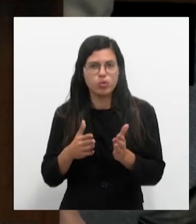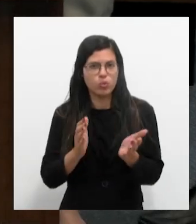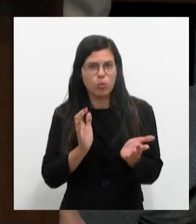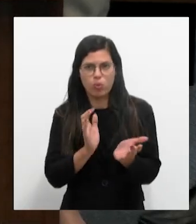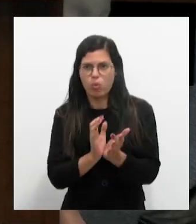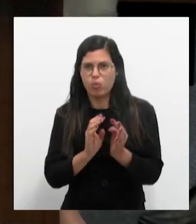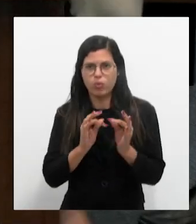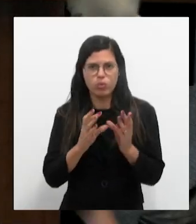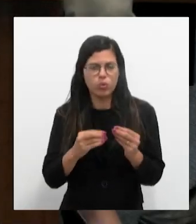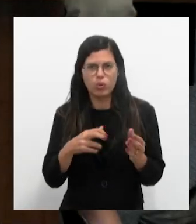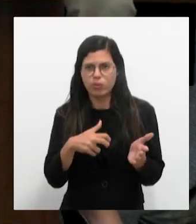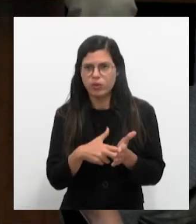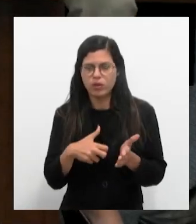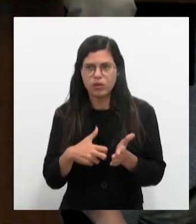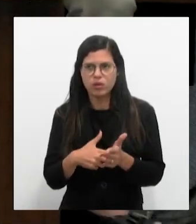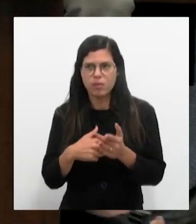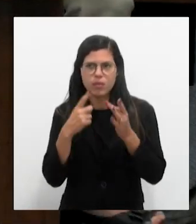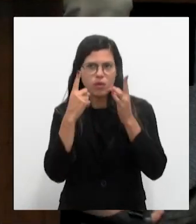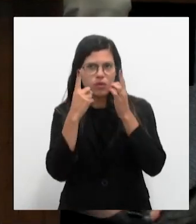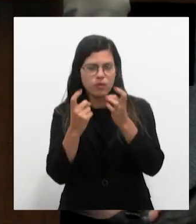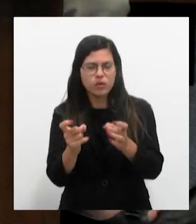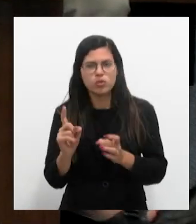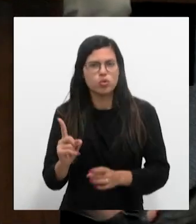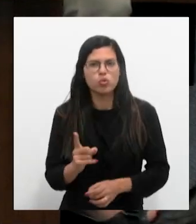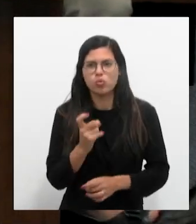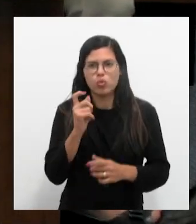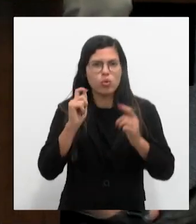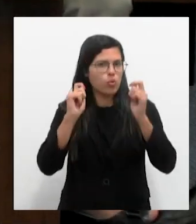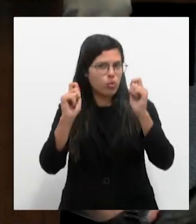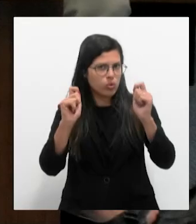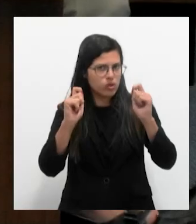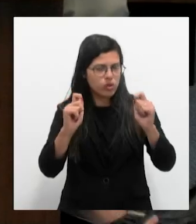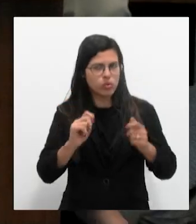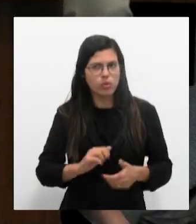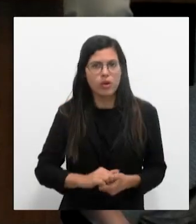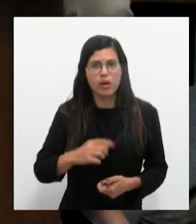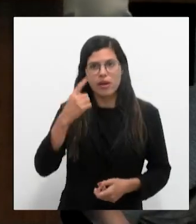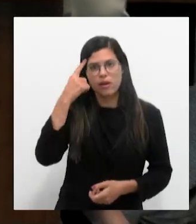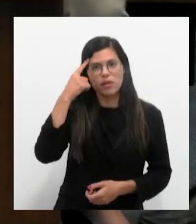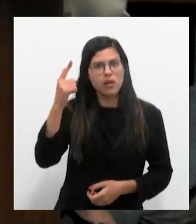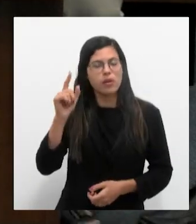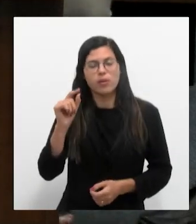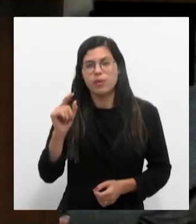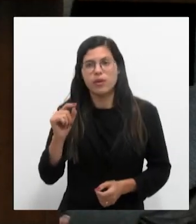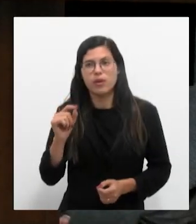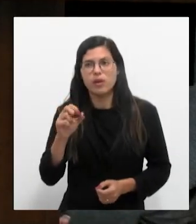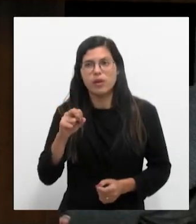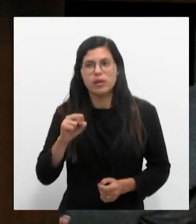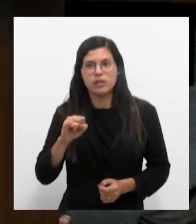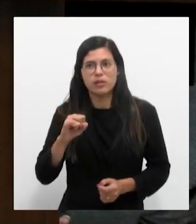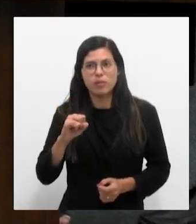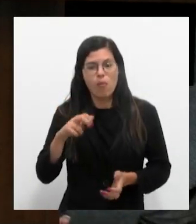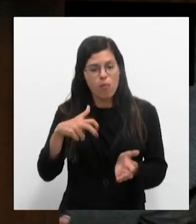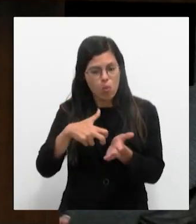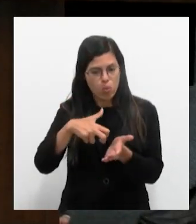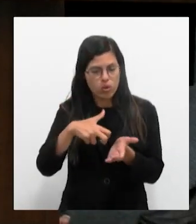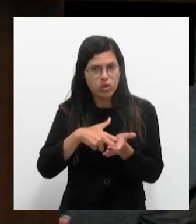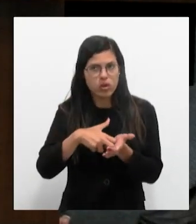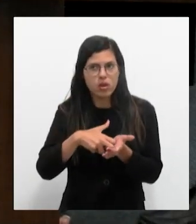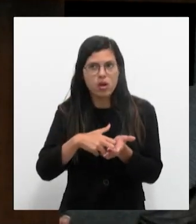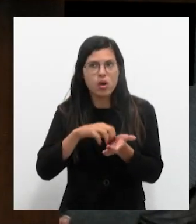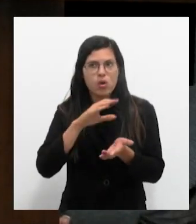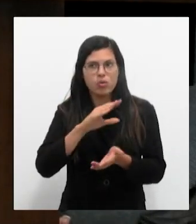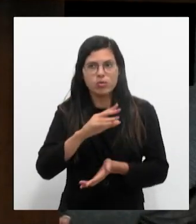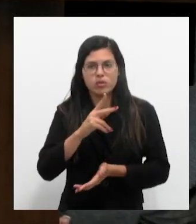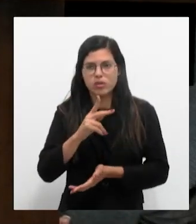penalizado pela violência de um único torcedor. Então, a ideia era se puna o